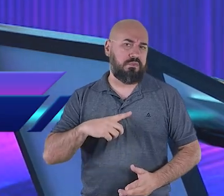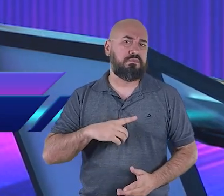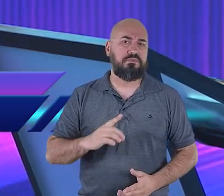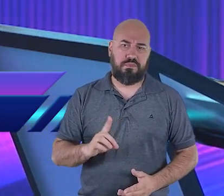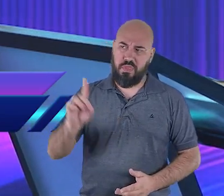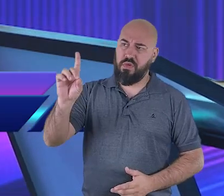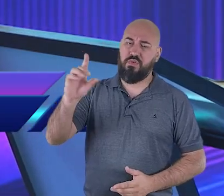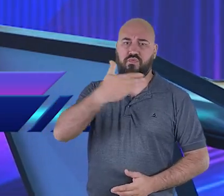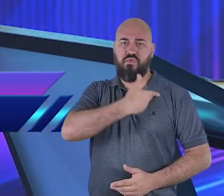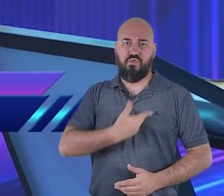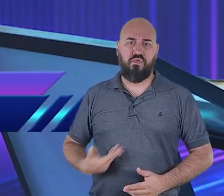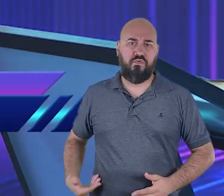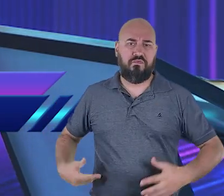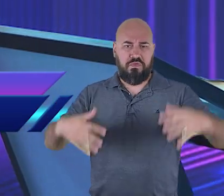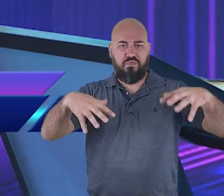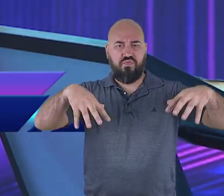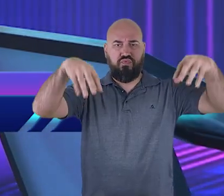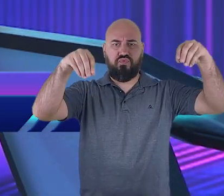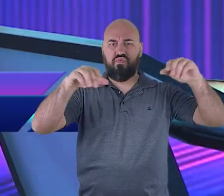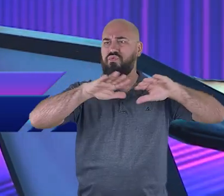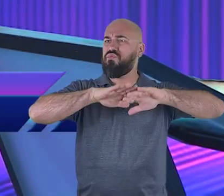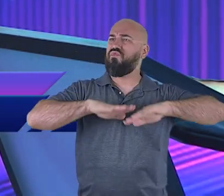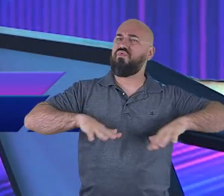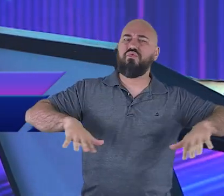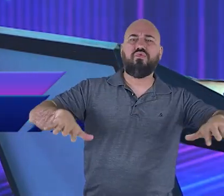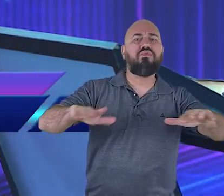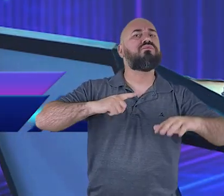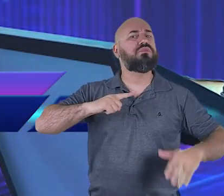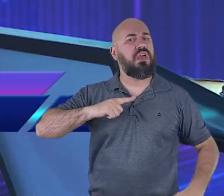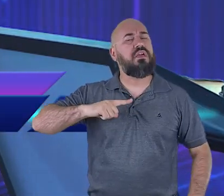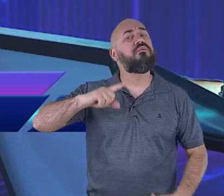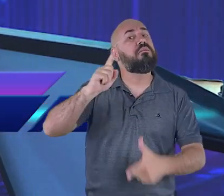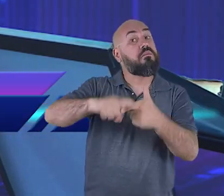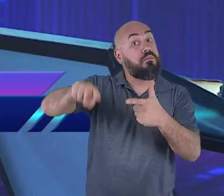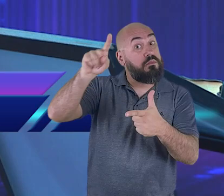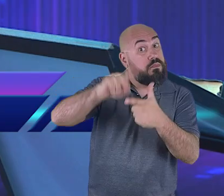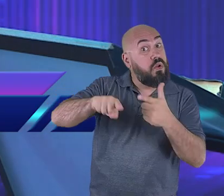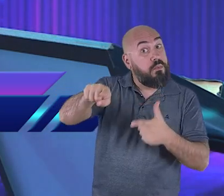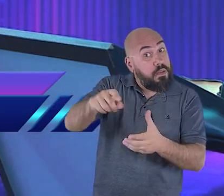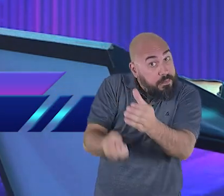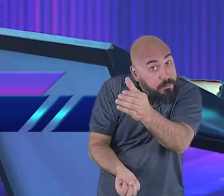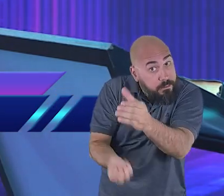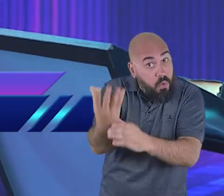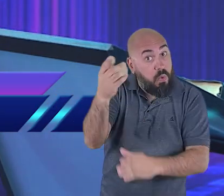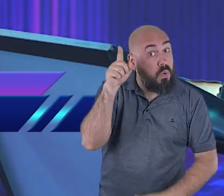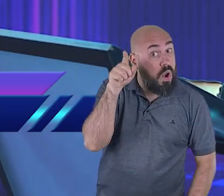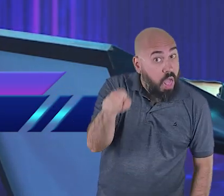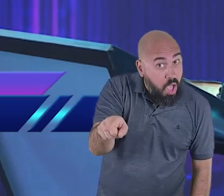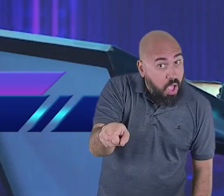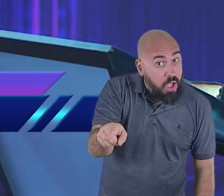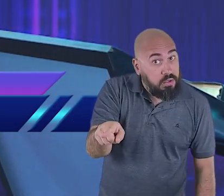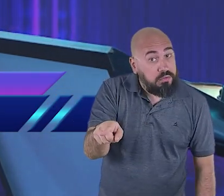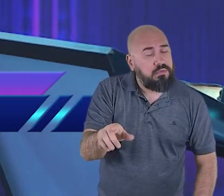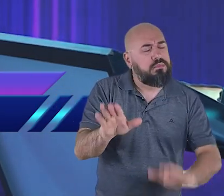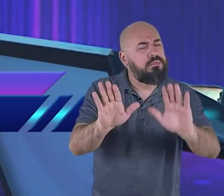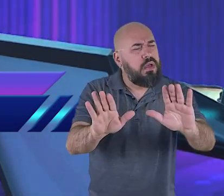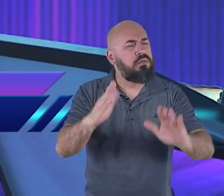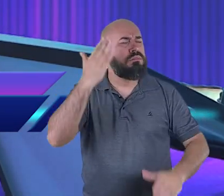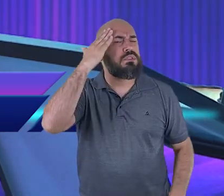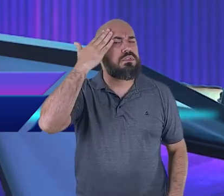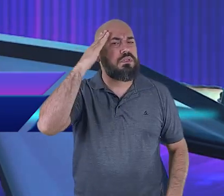terrível ataque lá no céu. Vamos entender e compreender melhor tudo o que está por trás